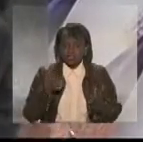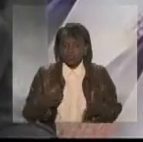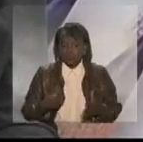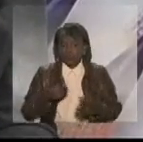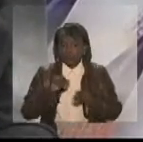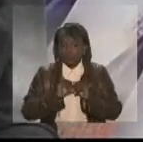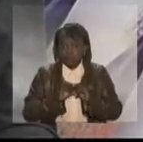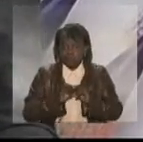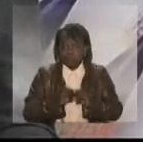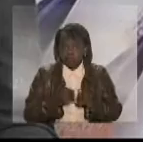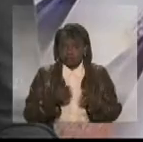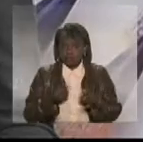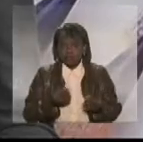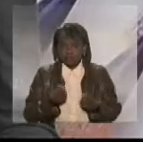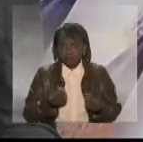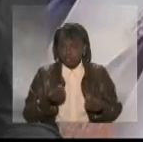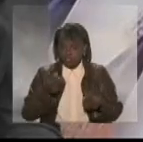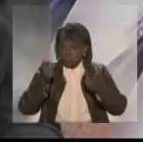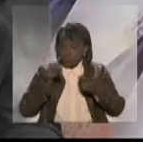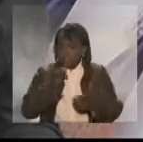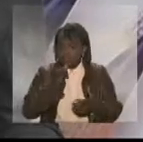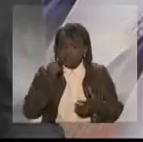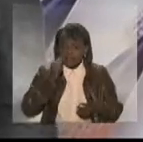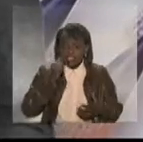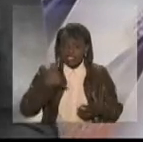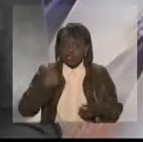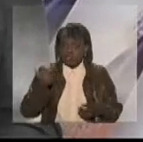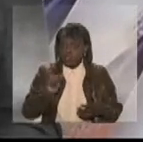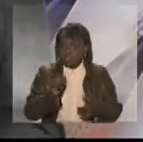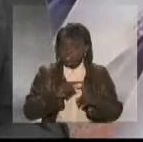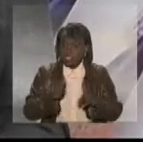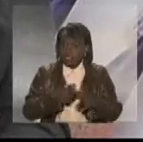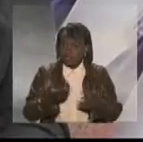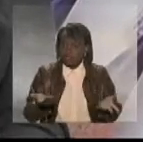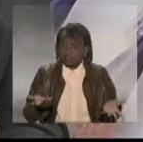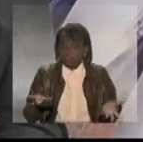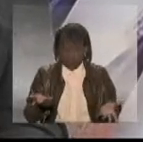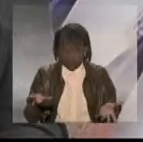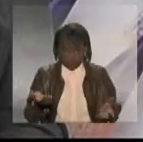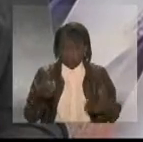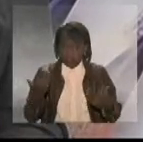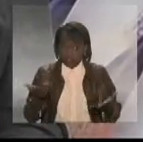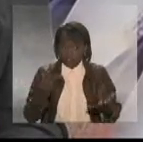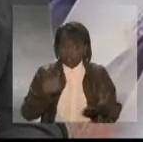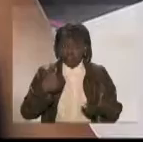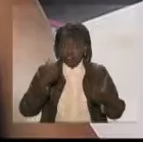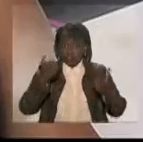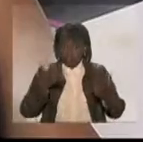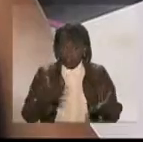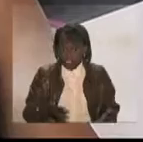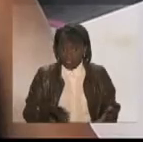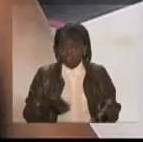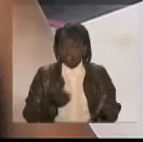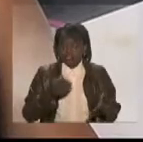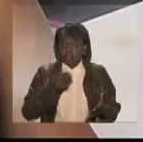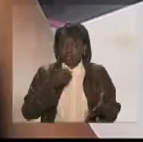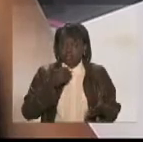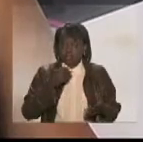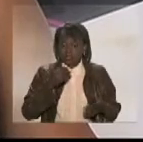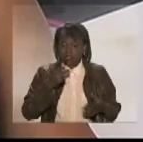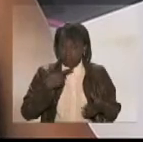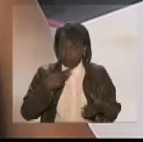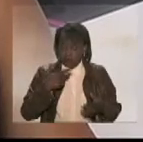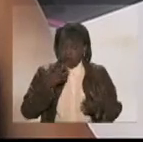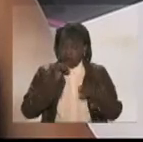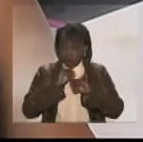vida sexual? Você falou, deu exemplo aí de menina de 11 anos grávida. Exato. Eu vou dar um testemunho